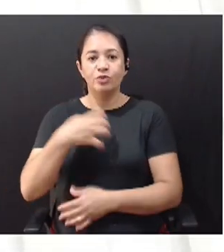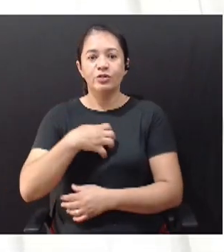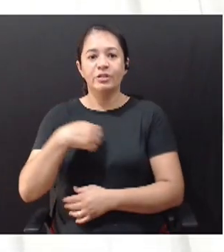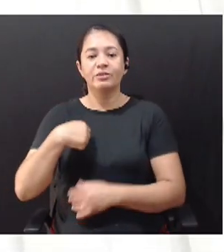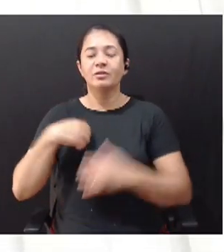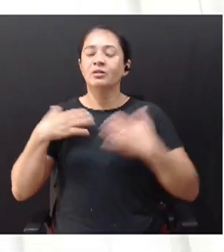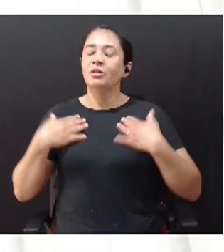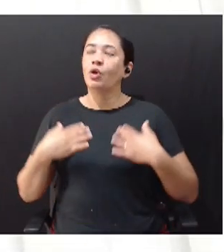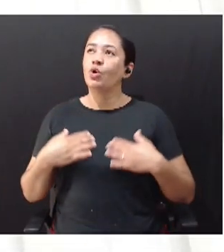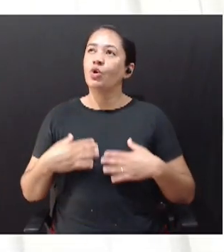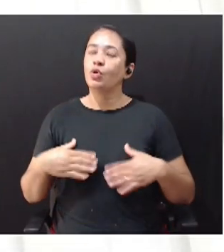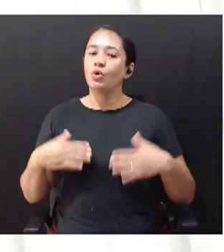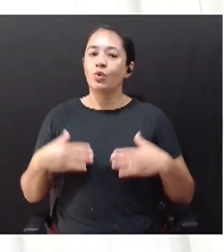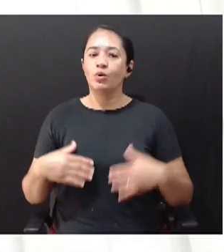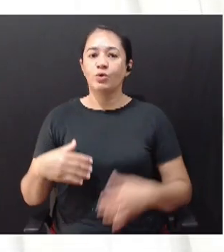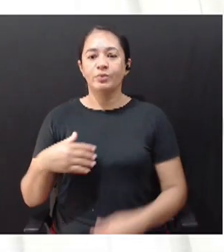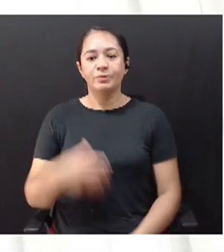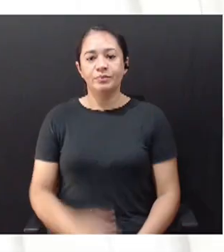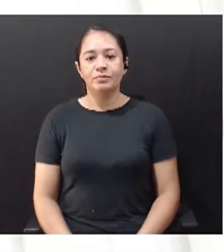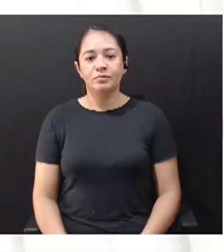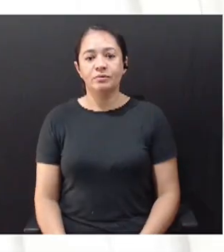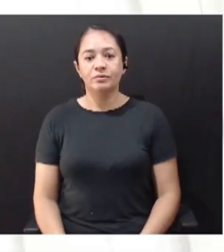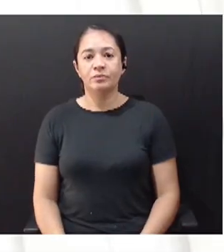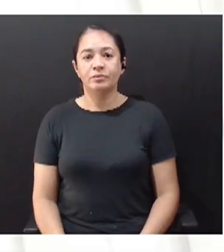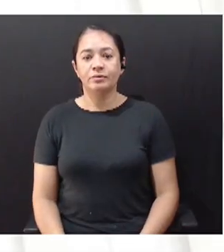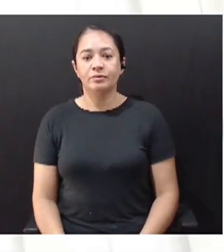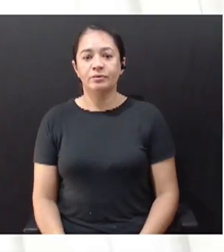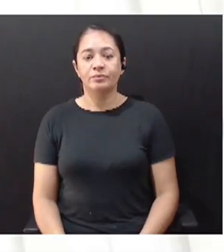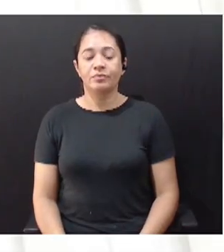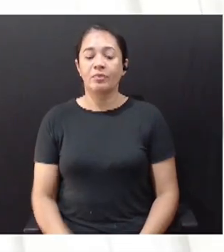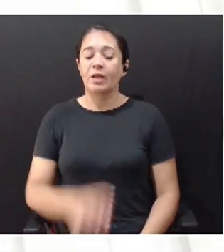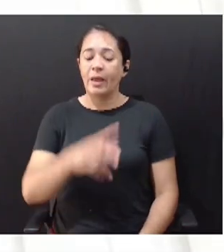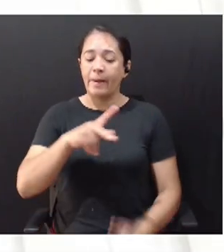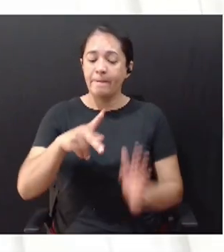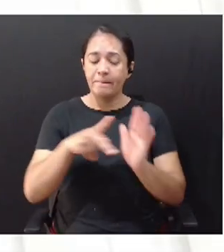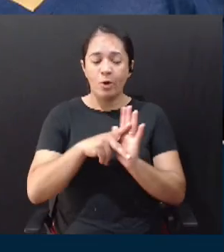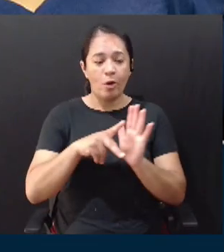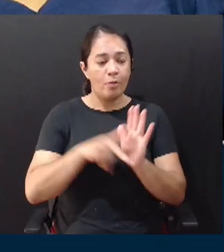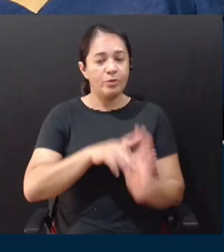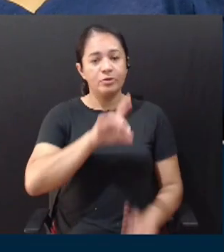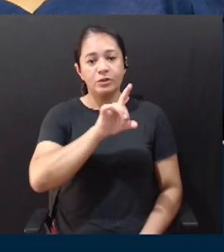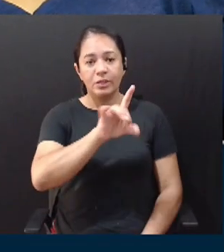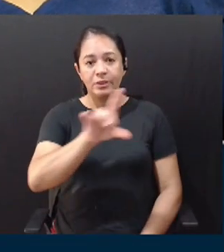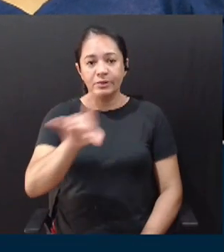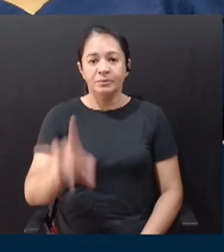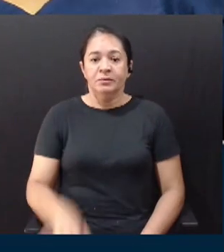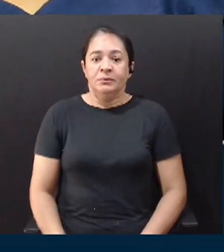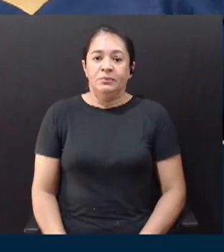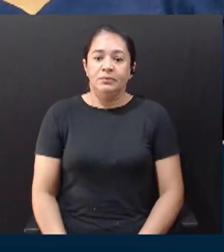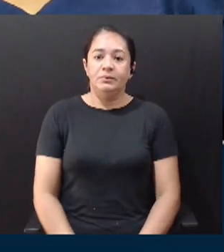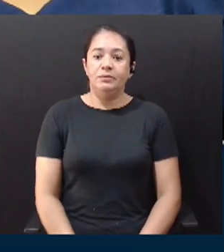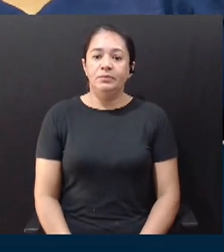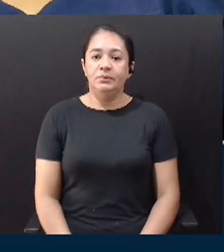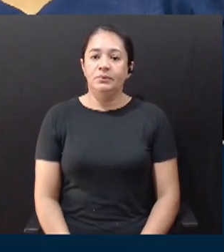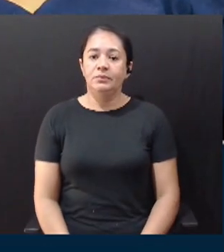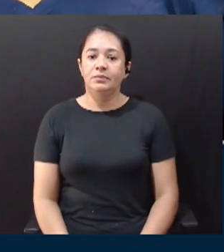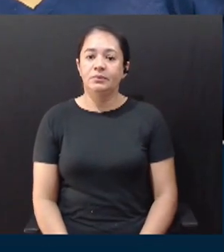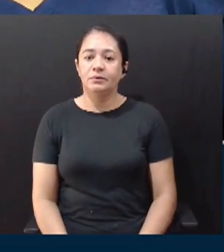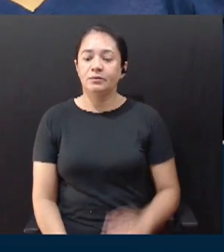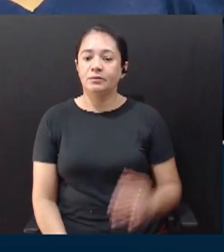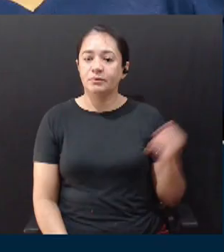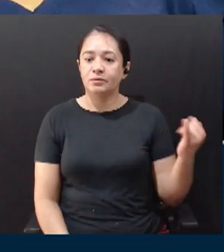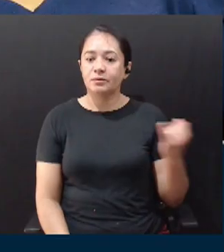útil. Então, é algo muito individual de cada um. Excelente, mas é importante a gente parar e analisar